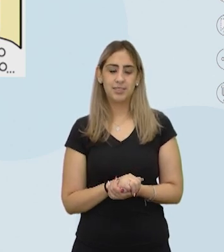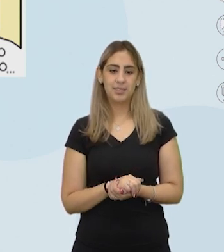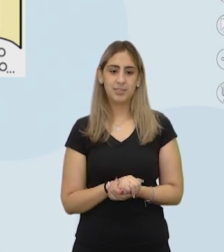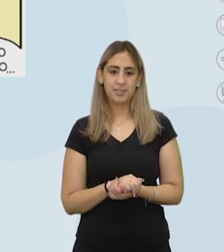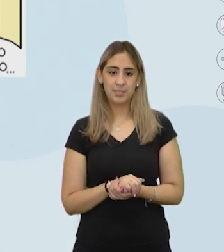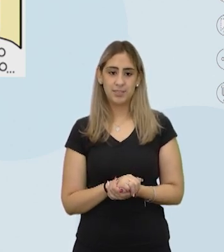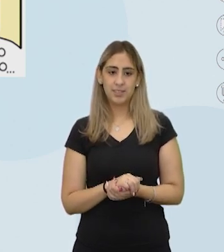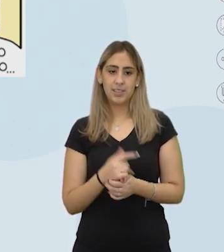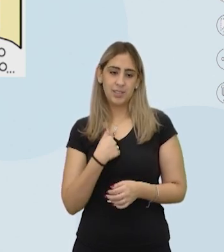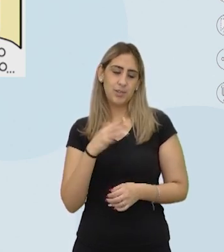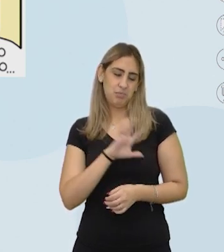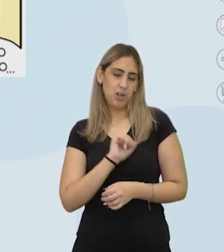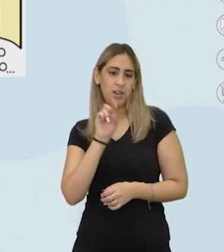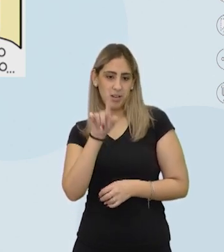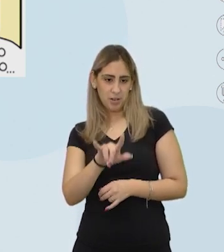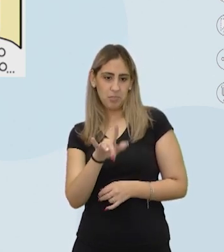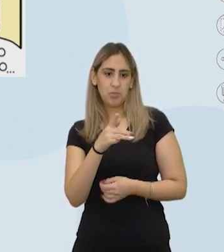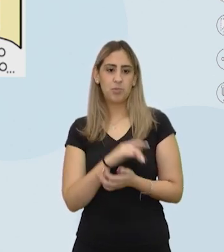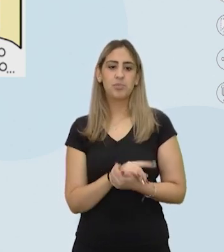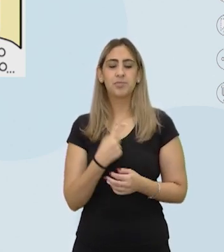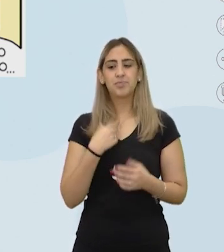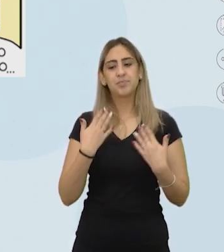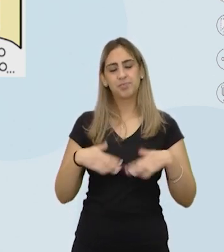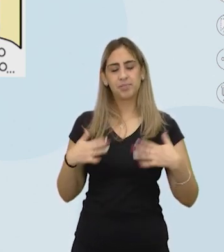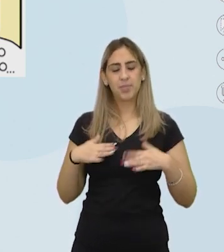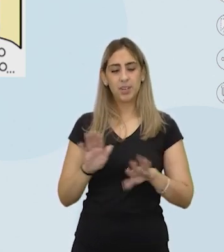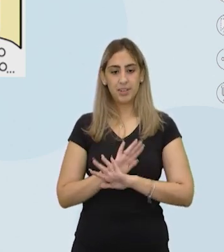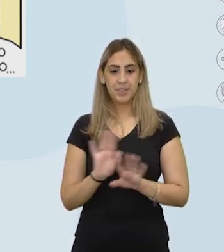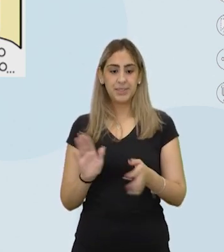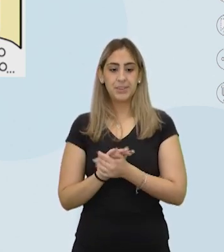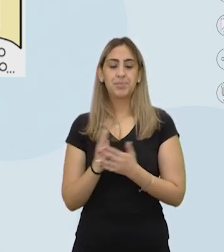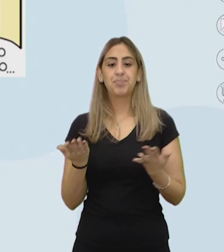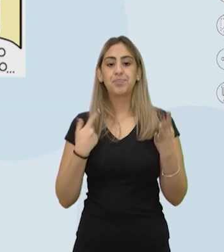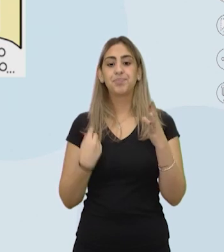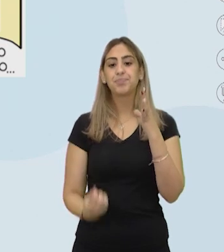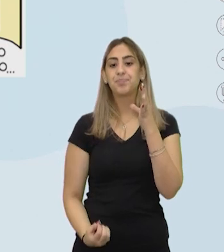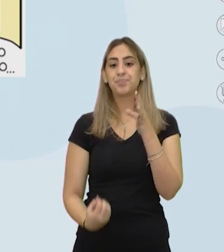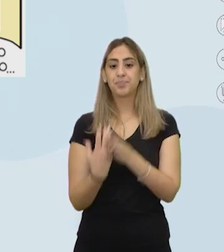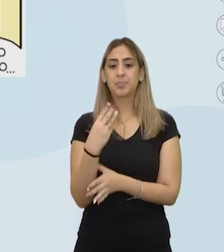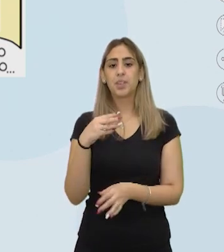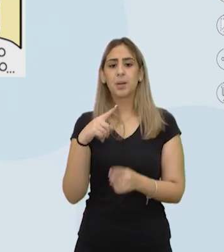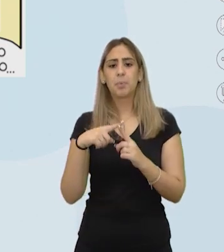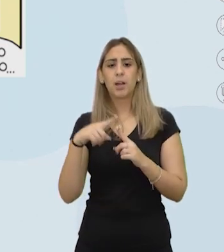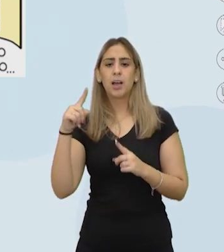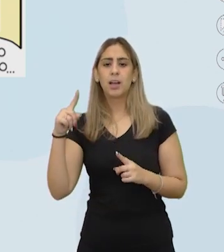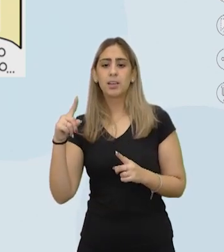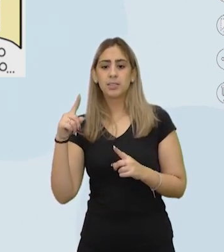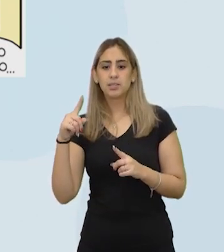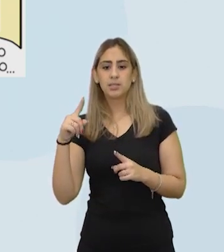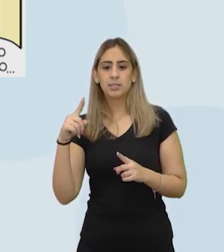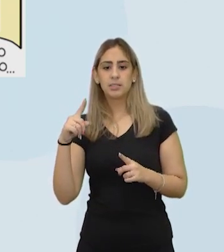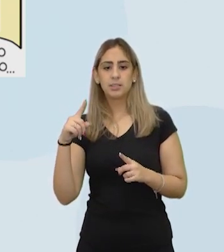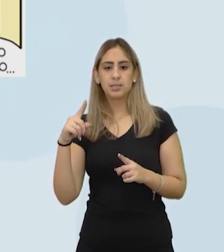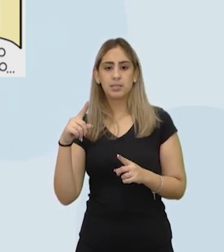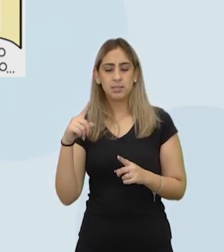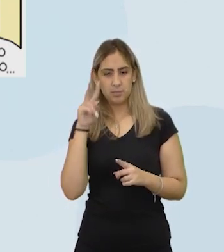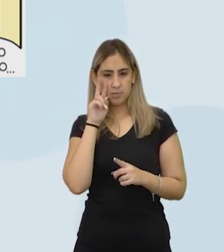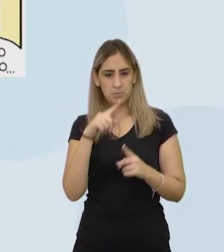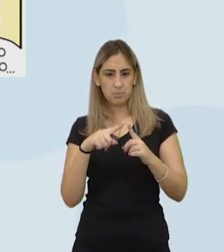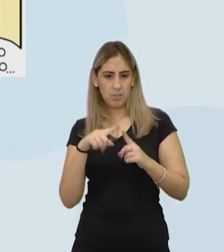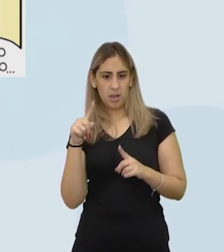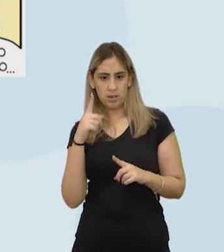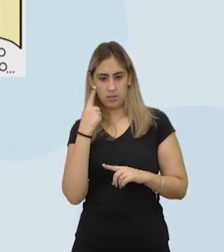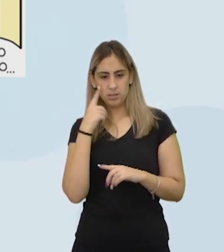né? Genilson, eu te amo, tal, eu também te amo, tranquilo. Aí aparece esse mas aqui, né, Pro? Mas... Aliás, esse mas aqui é uma